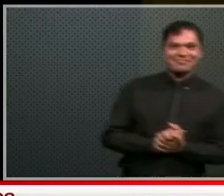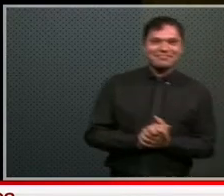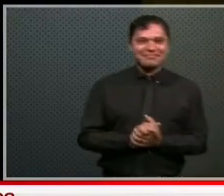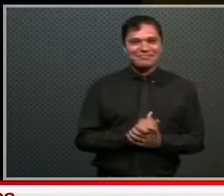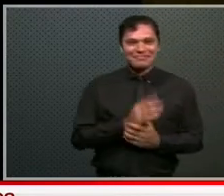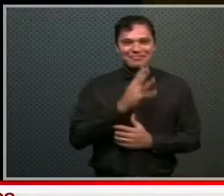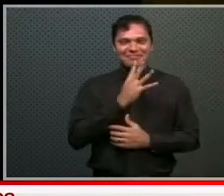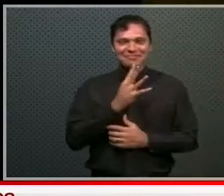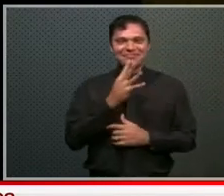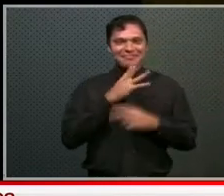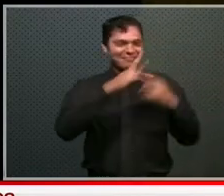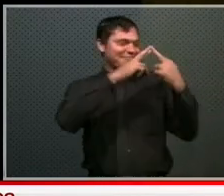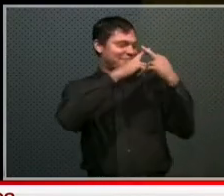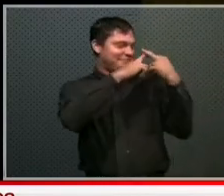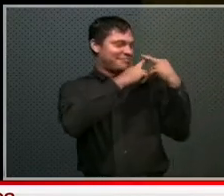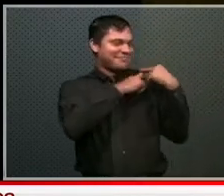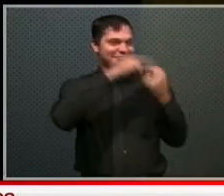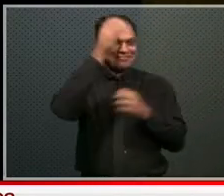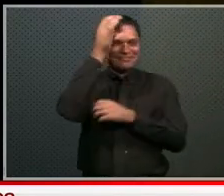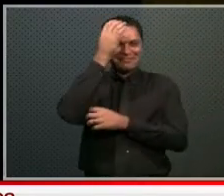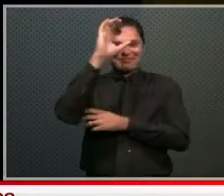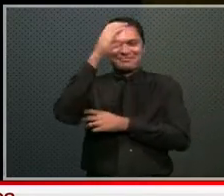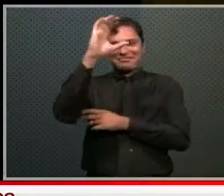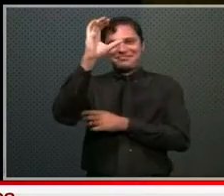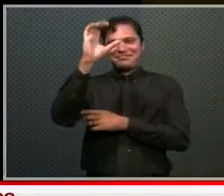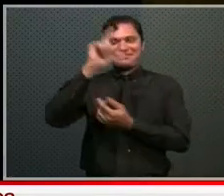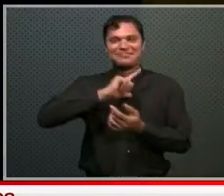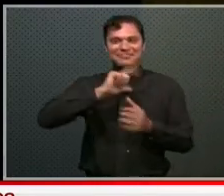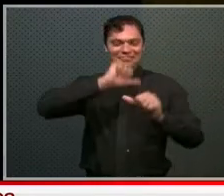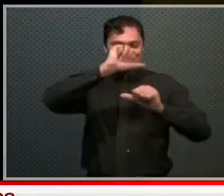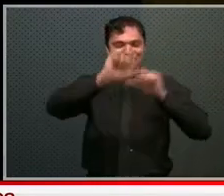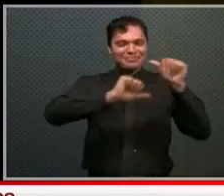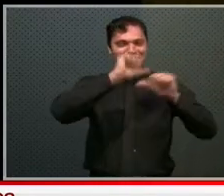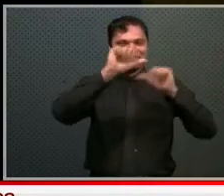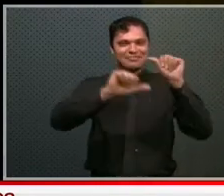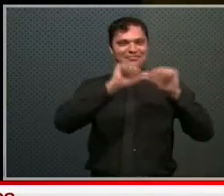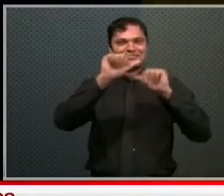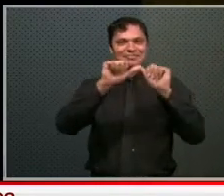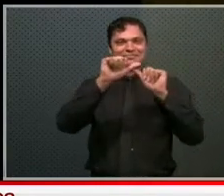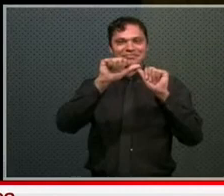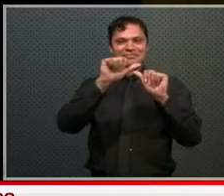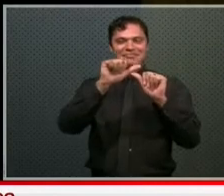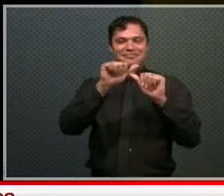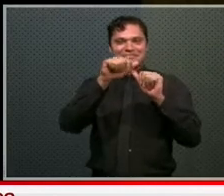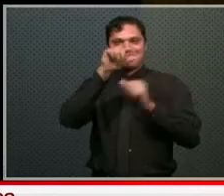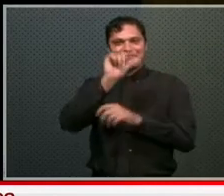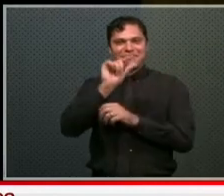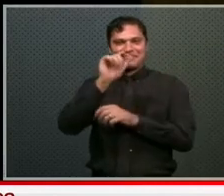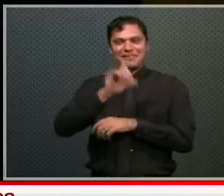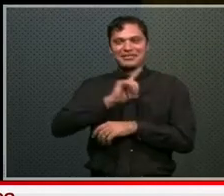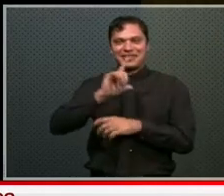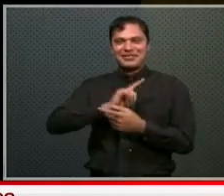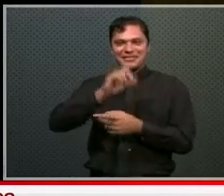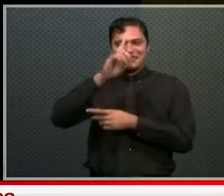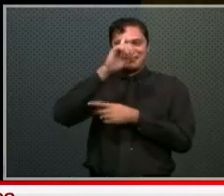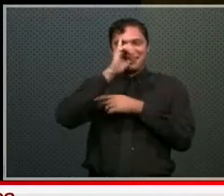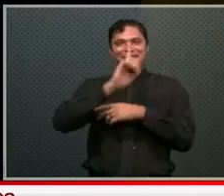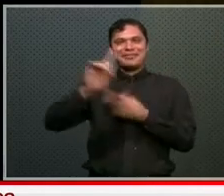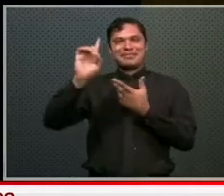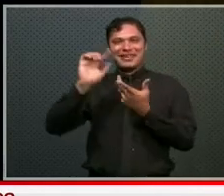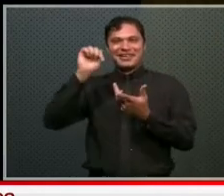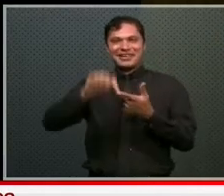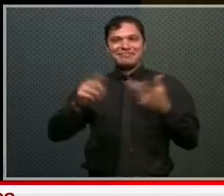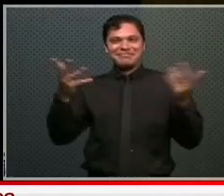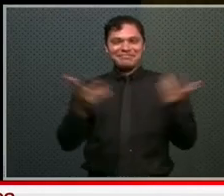dos tantos deputados e senadores que no Pará temos poucos têm ajudado a Embrapa Ah então